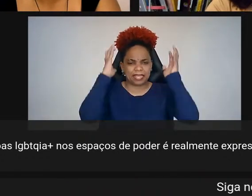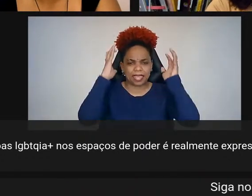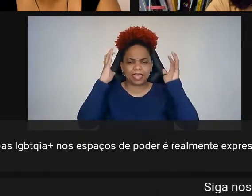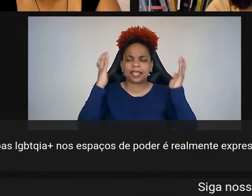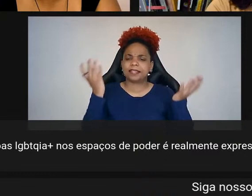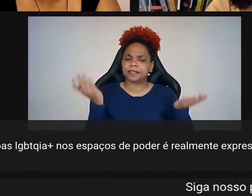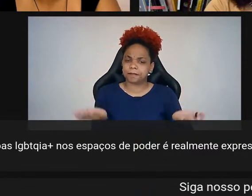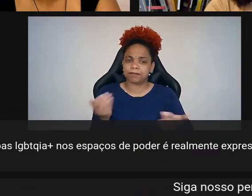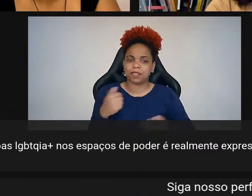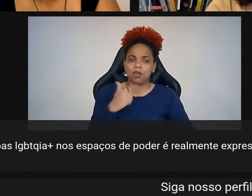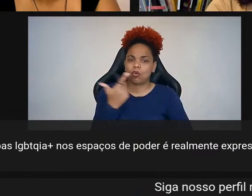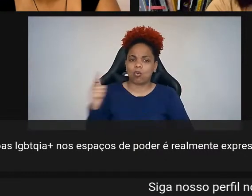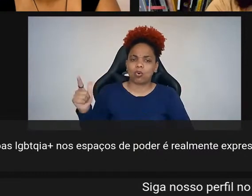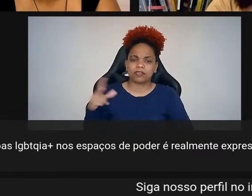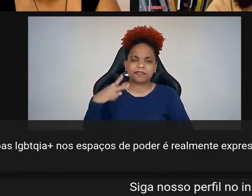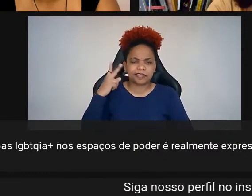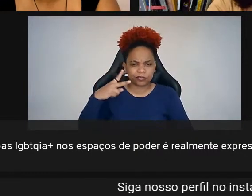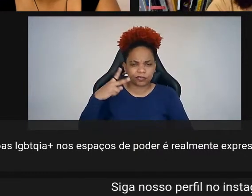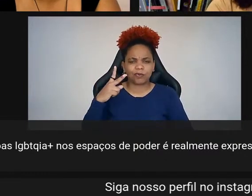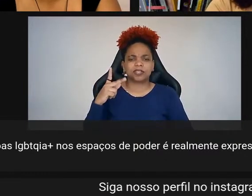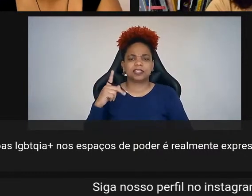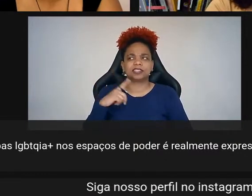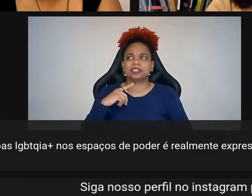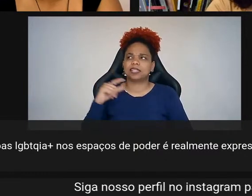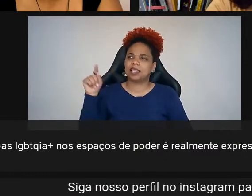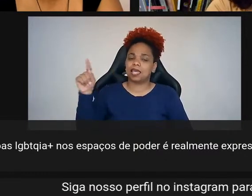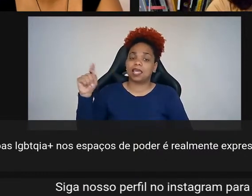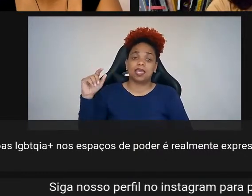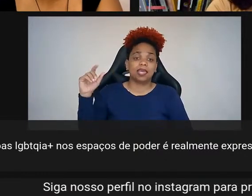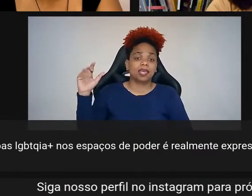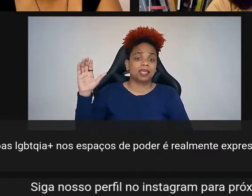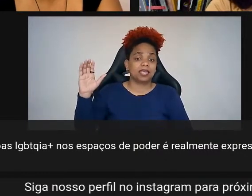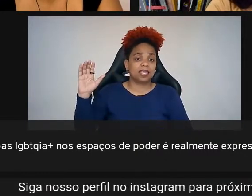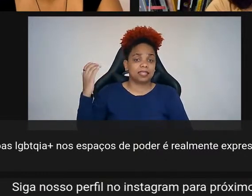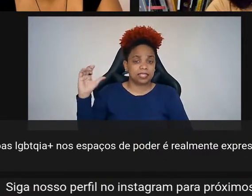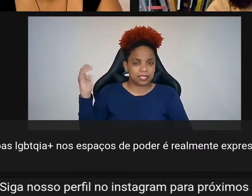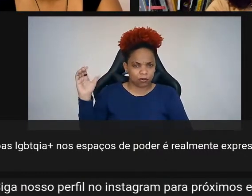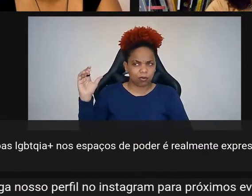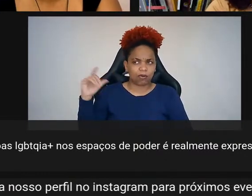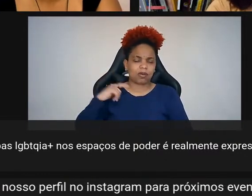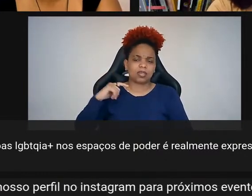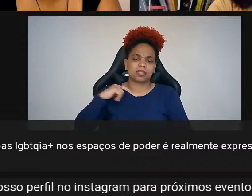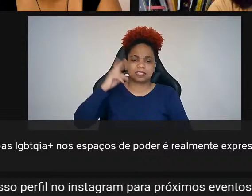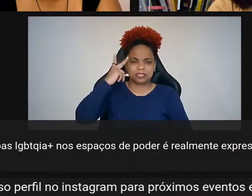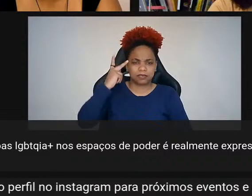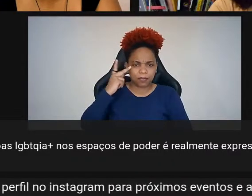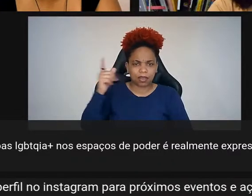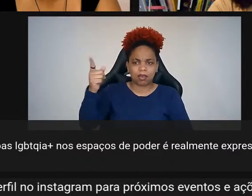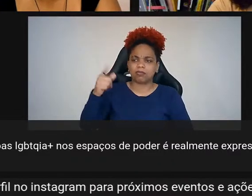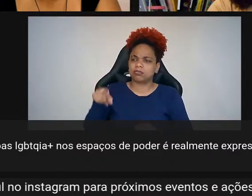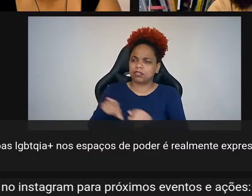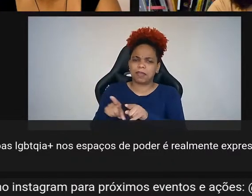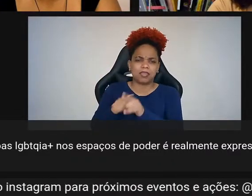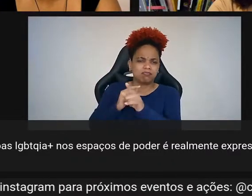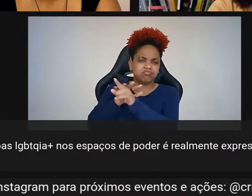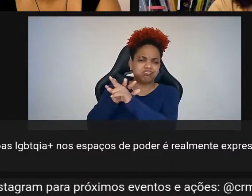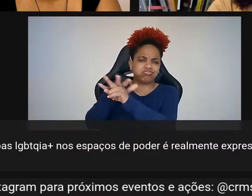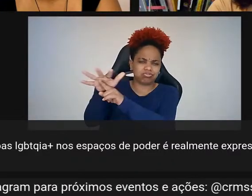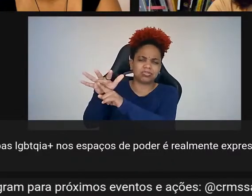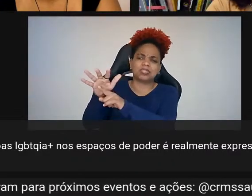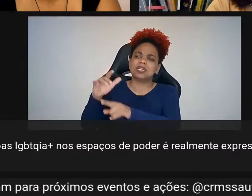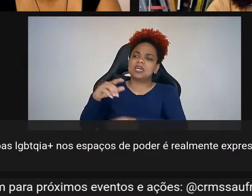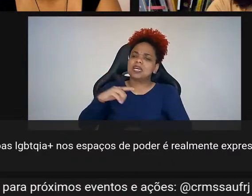muitas vereadoras trans em Niterói, né, em São Paulo, sofreram ameaças. Quer dizer, eu acho que